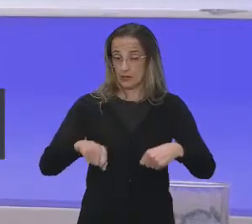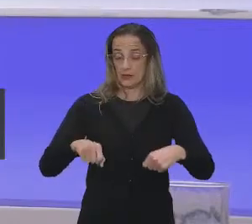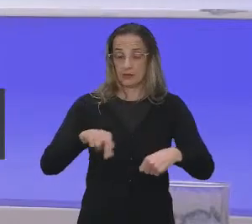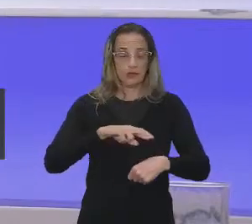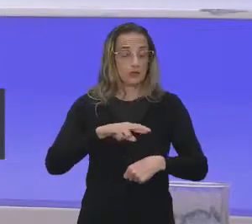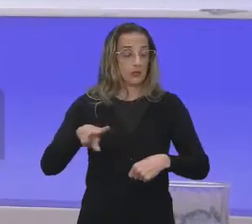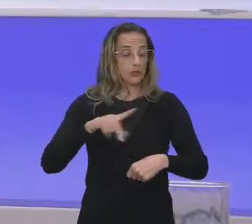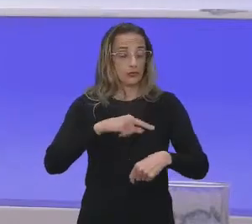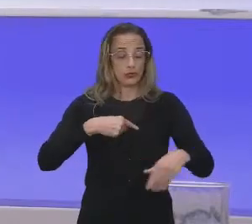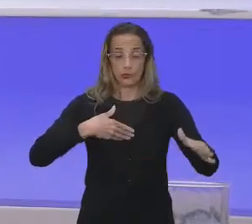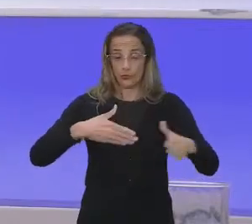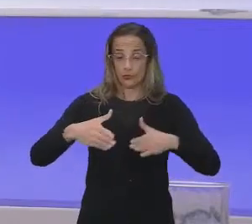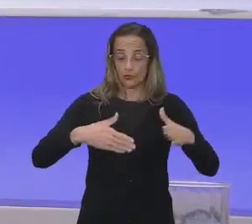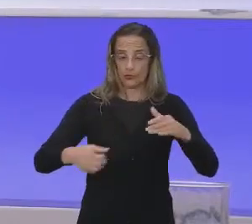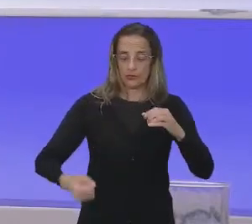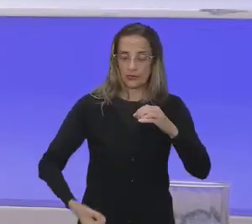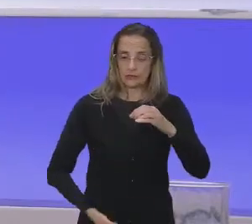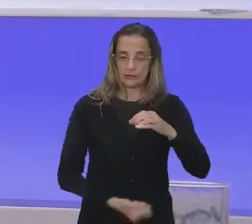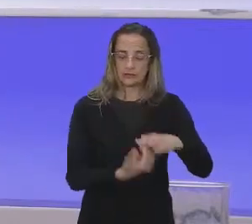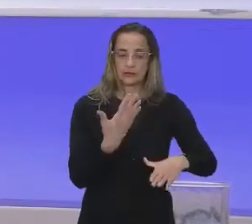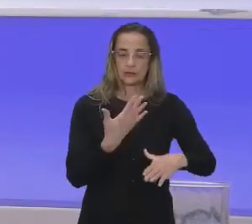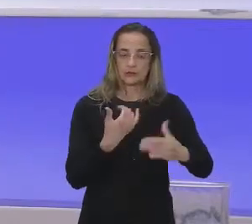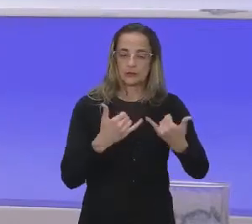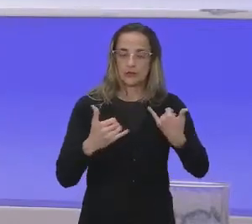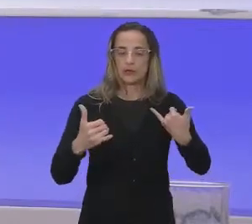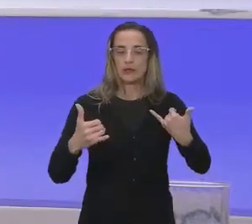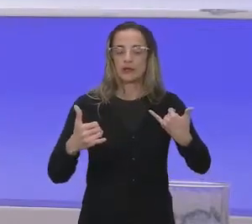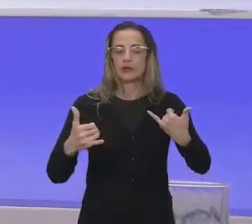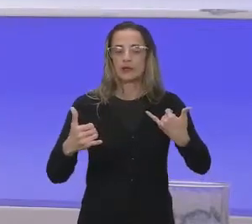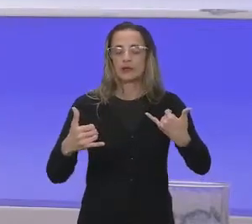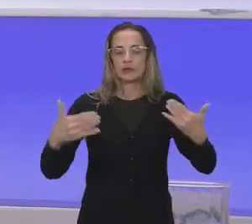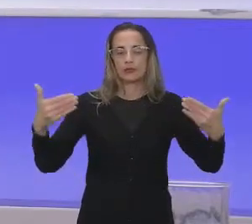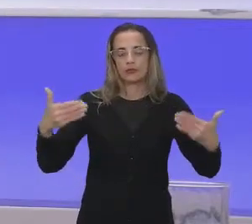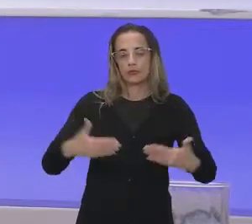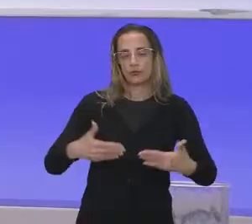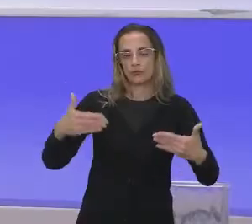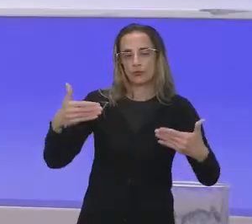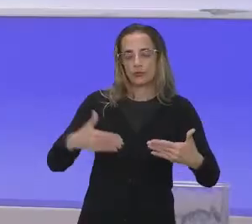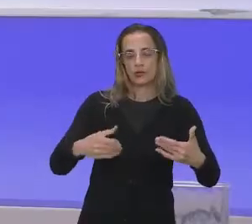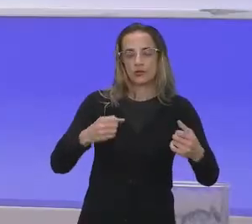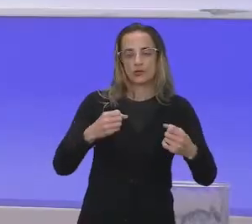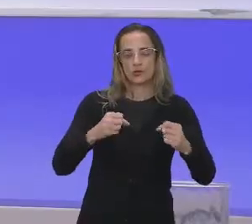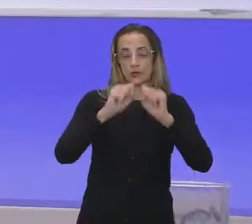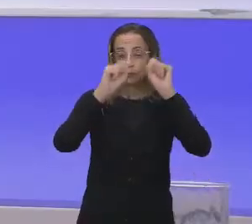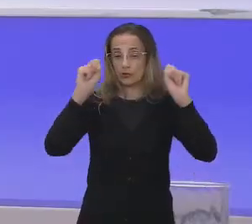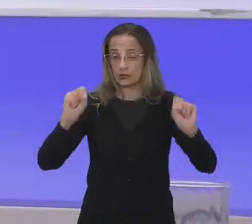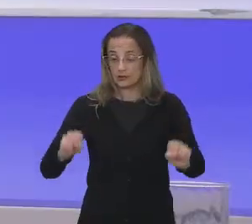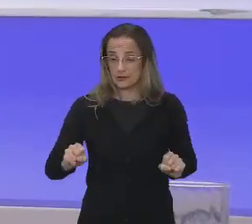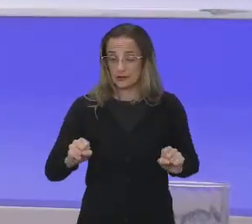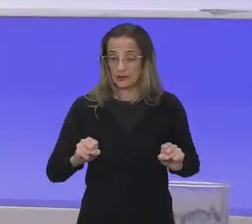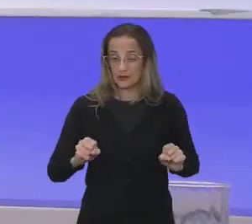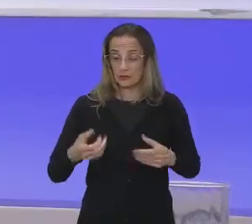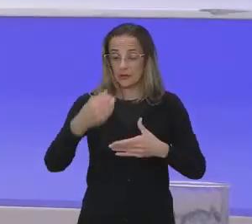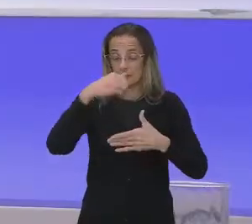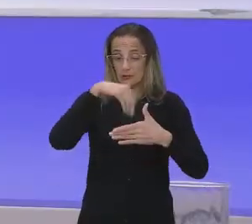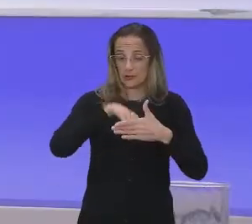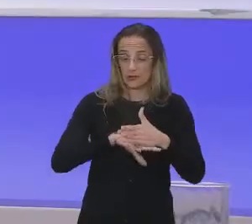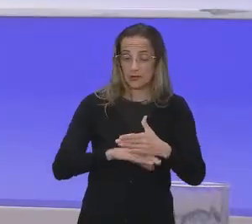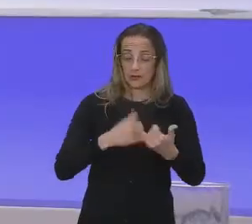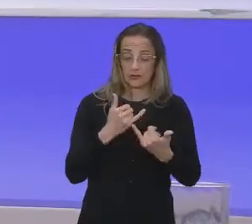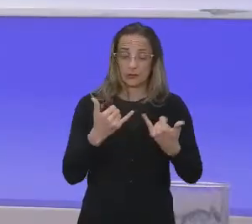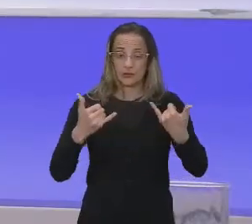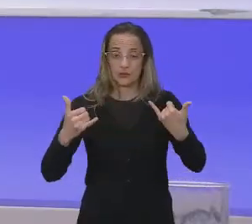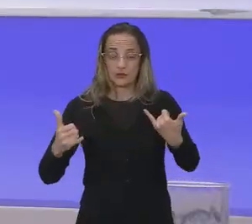não só no momento em que ela está gerando. Então, quais seriam as tecnologias? Hoje, nós temos os sistemas de armazenamento de energia. Ainda é